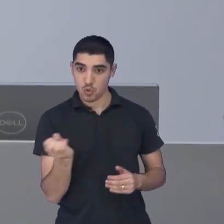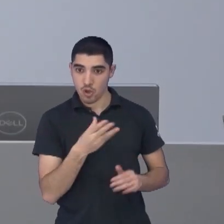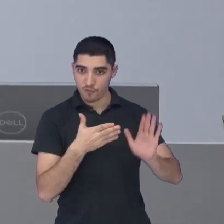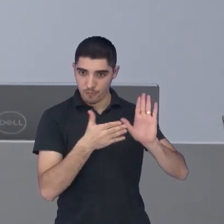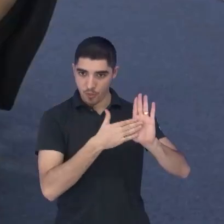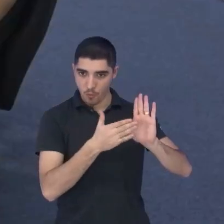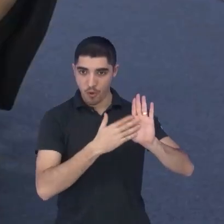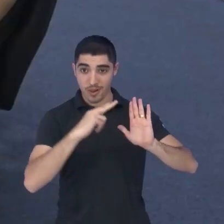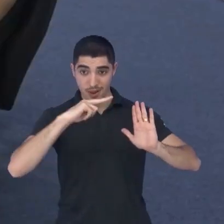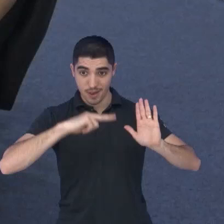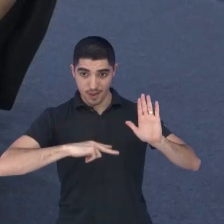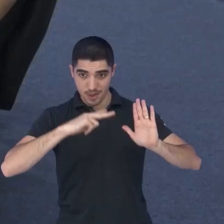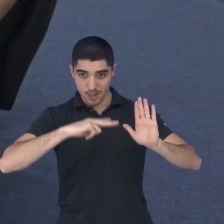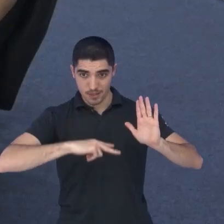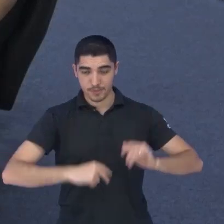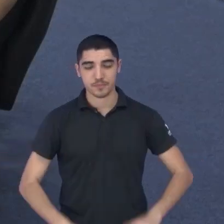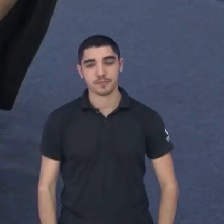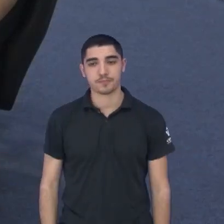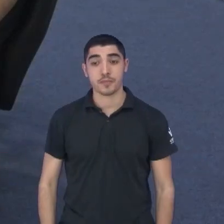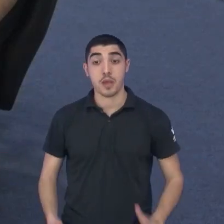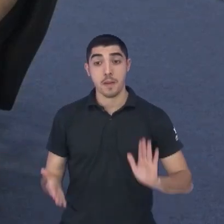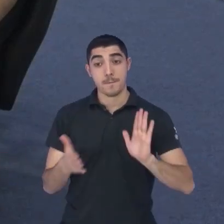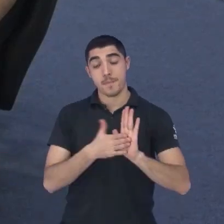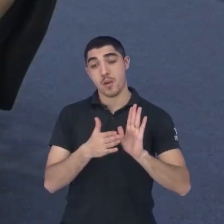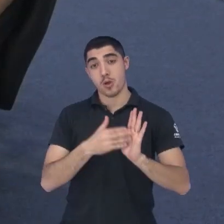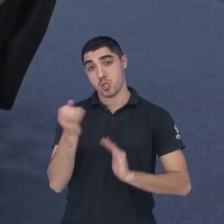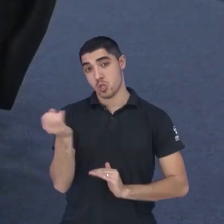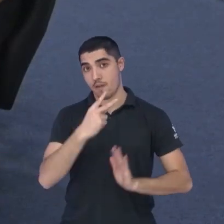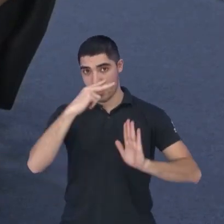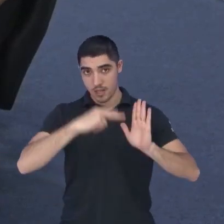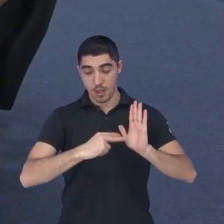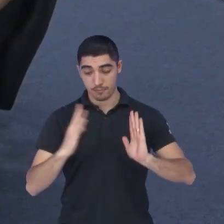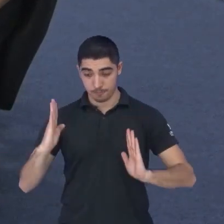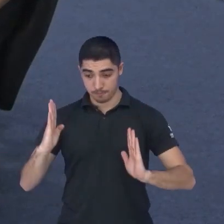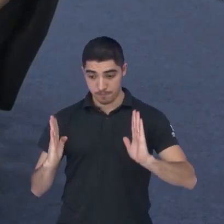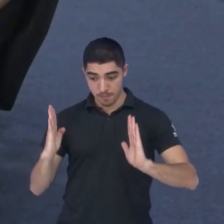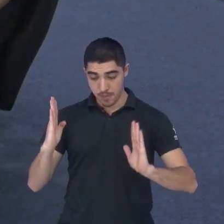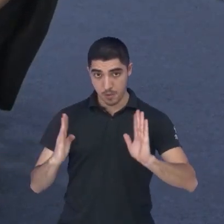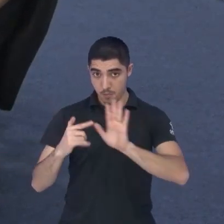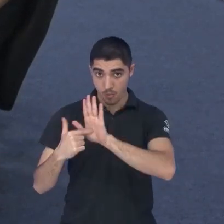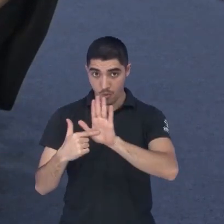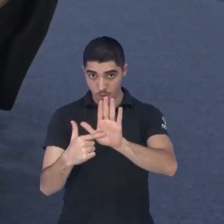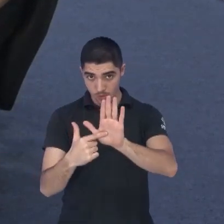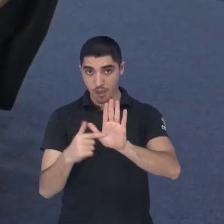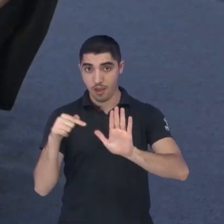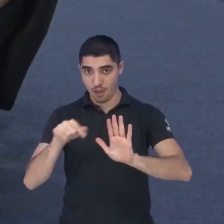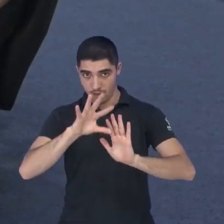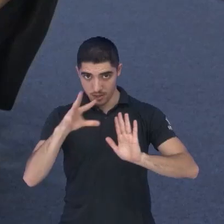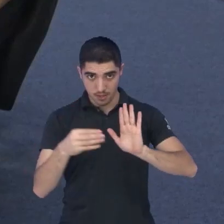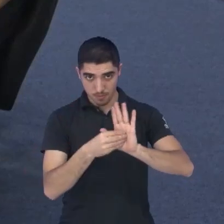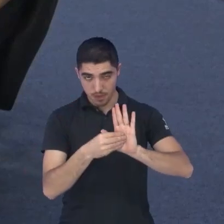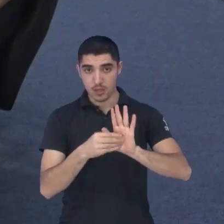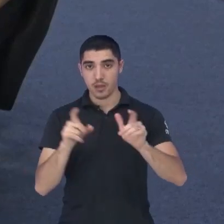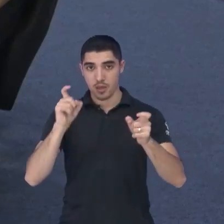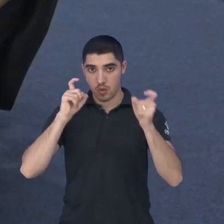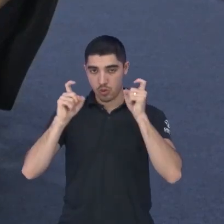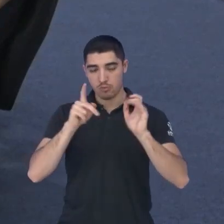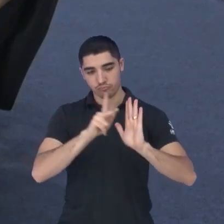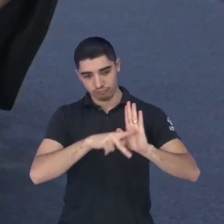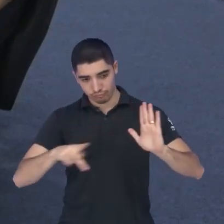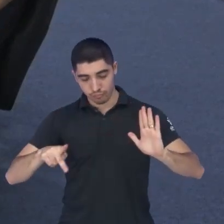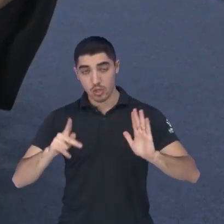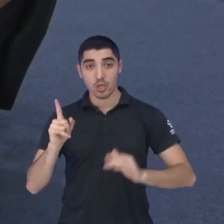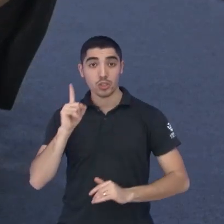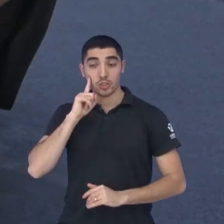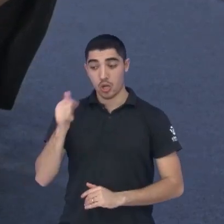proposituras. Proposituras novas a serem lidas. Término do prazo para apresentação de emendas. Rito ordinário, 12